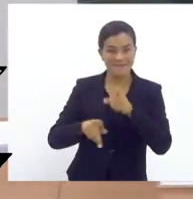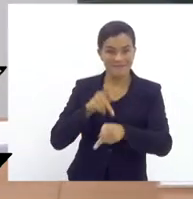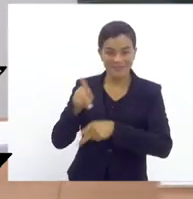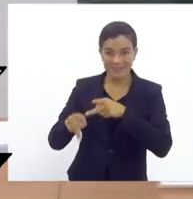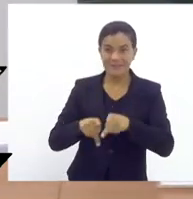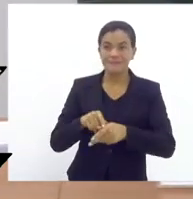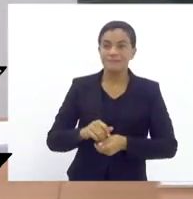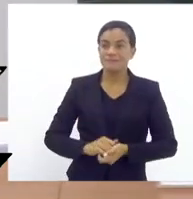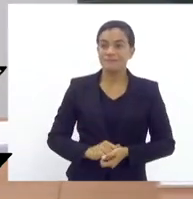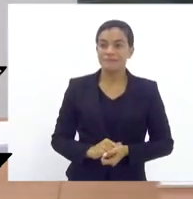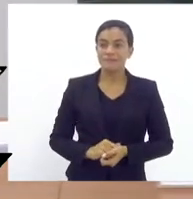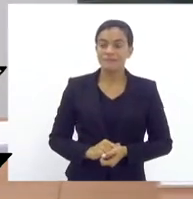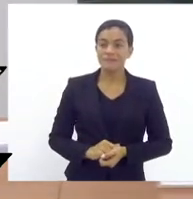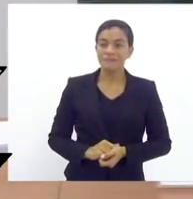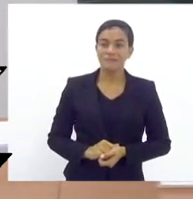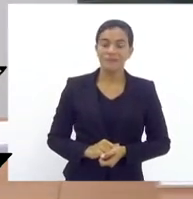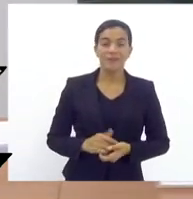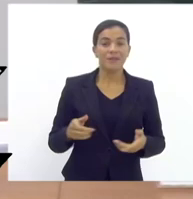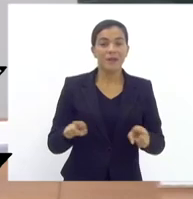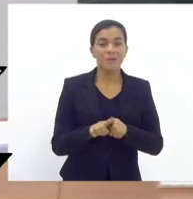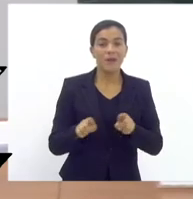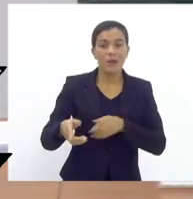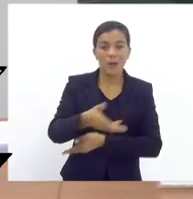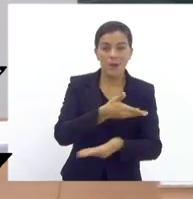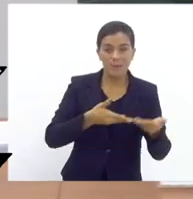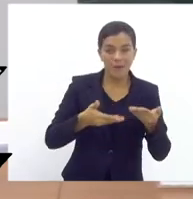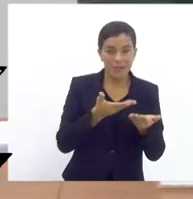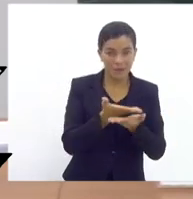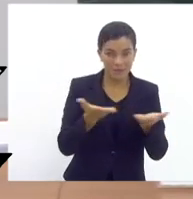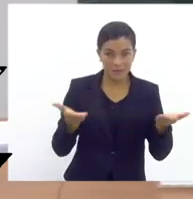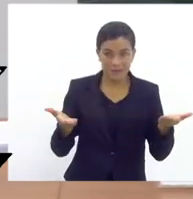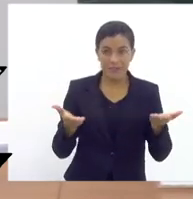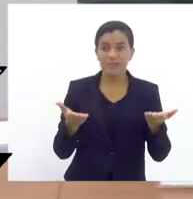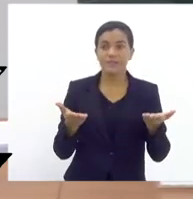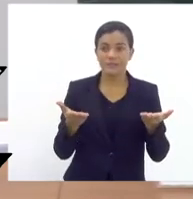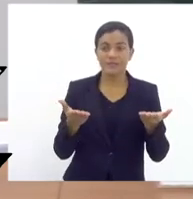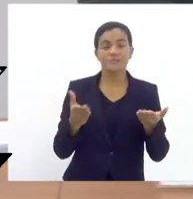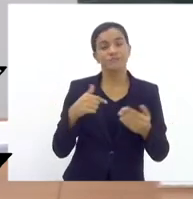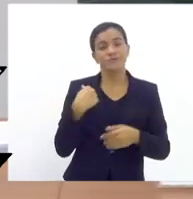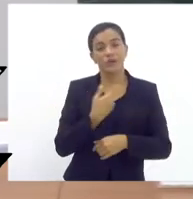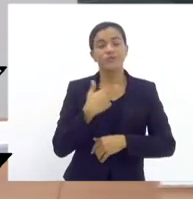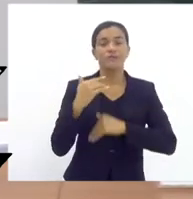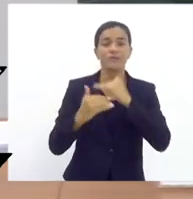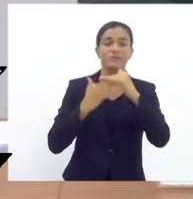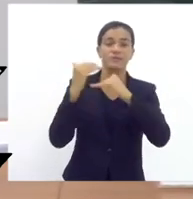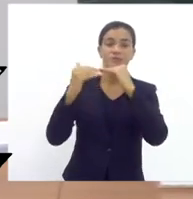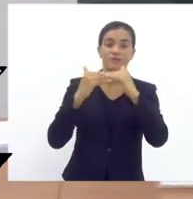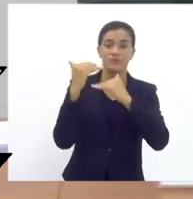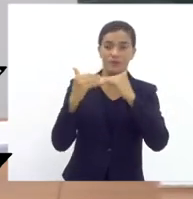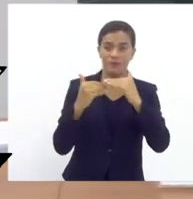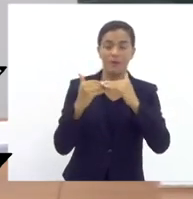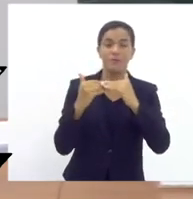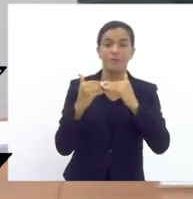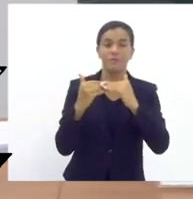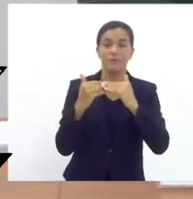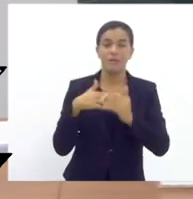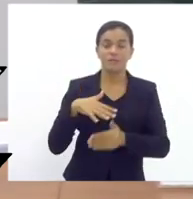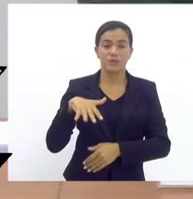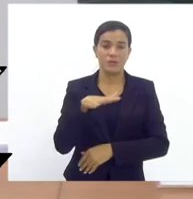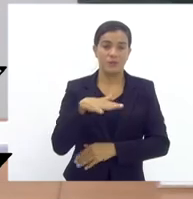queria que também trazer para vocês que a gente já vem desenvolvendo ações do tema aqui na casa então